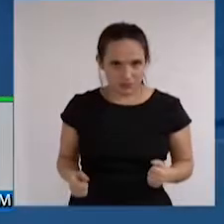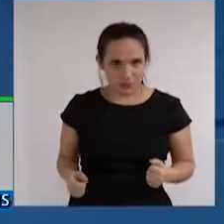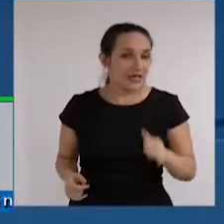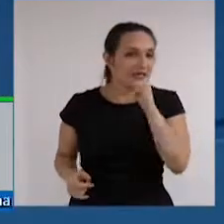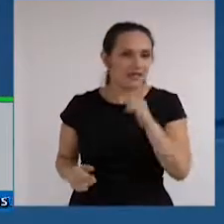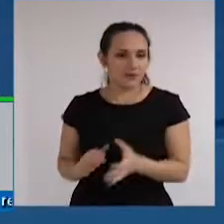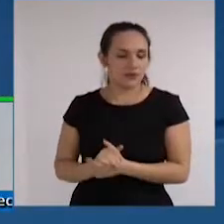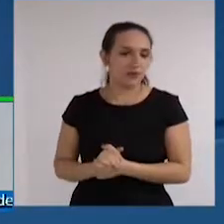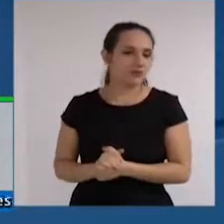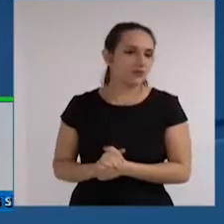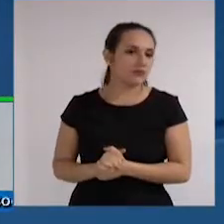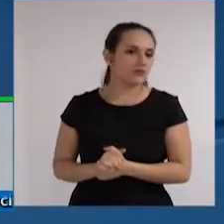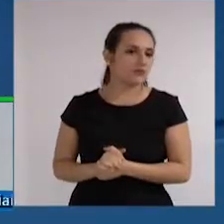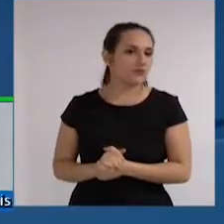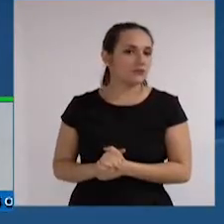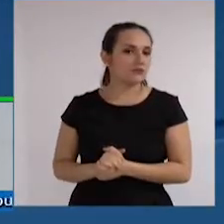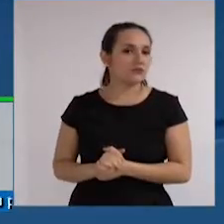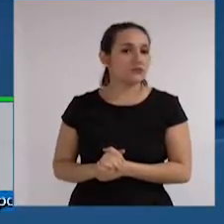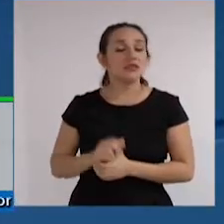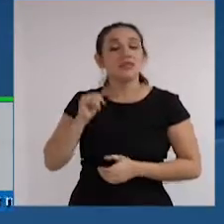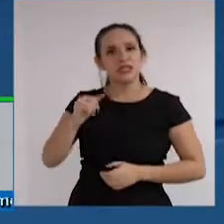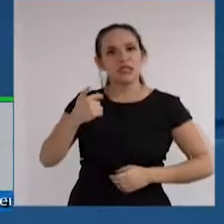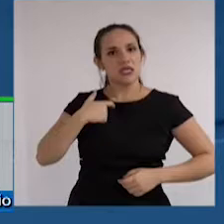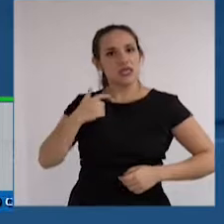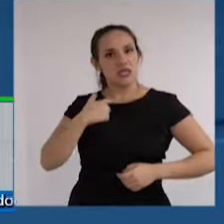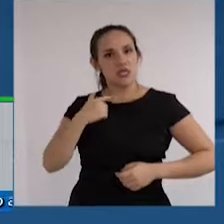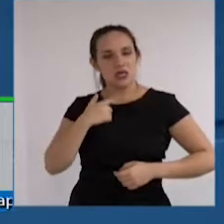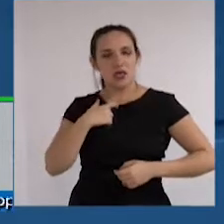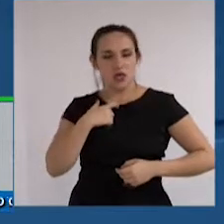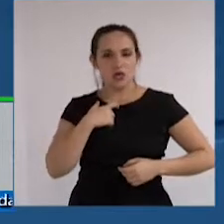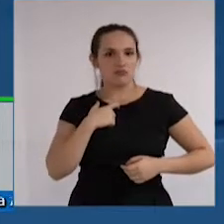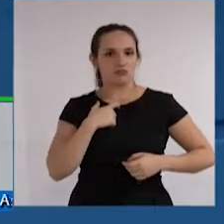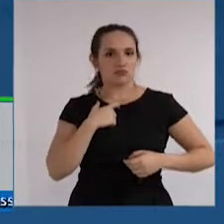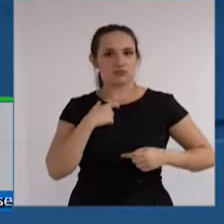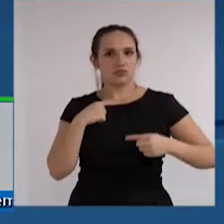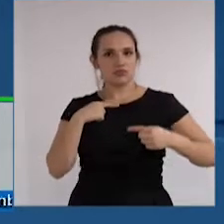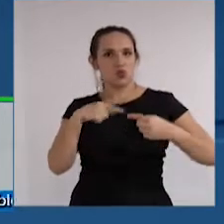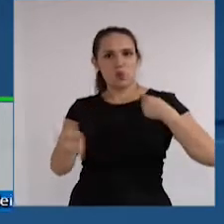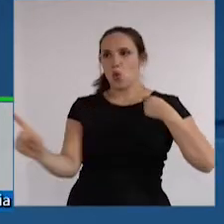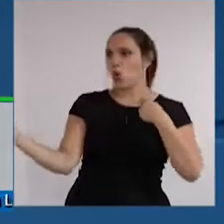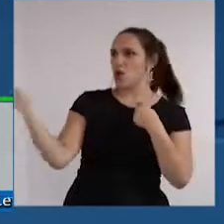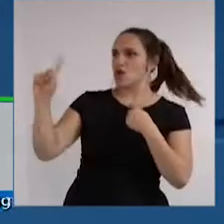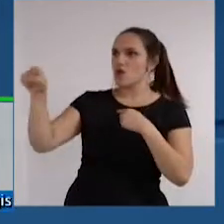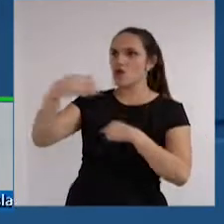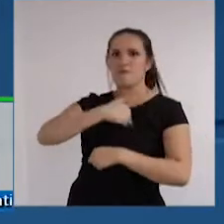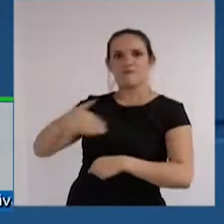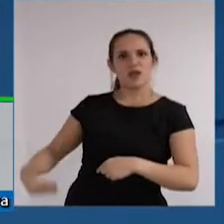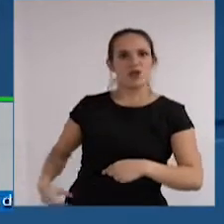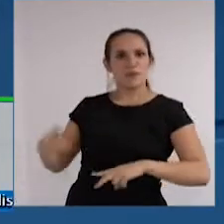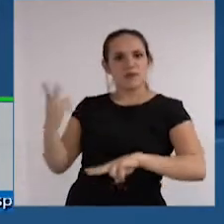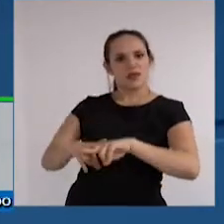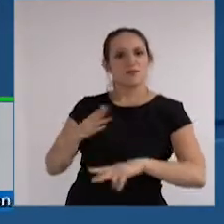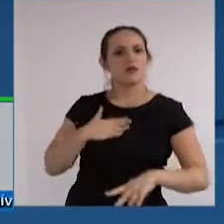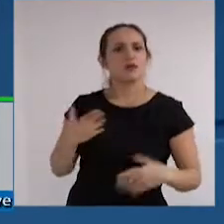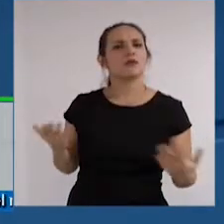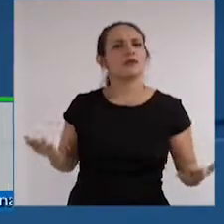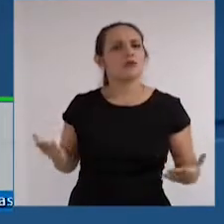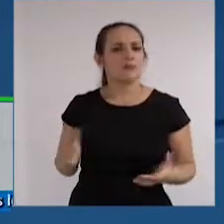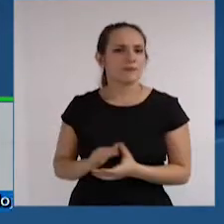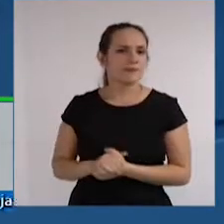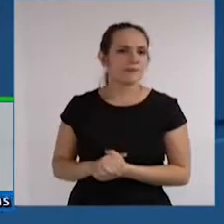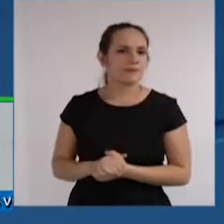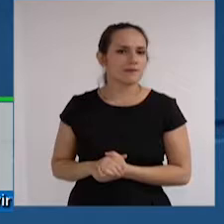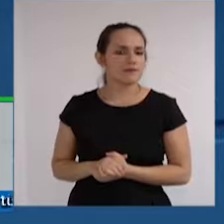sou andresista, se ele for governador, vai me prender. Vai nada. Vai nada. Você já está aposentado, não prende